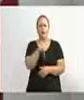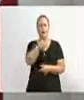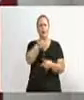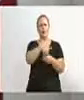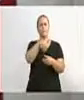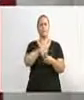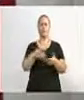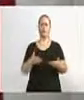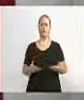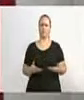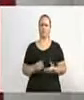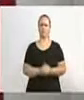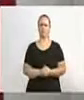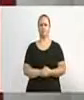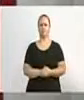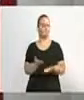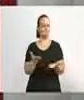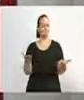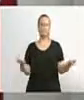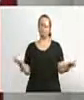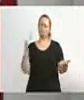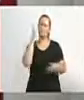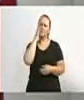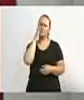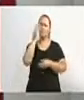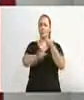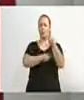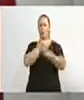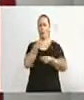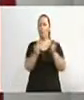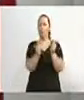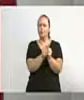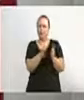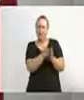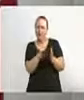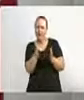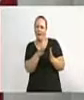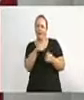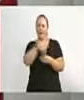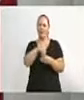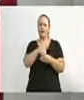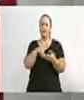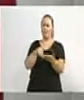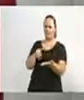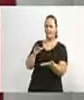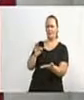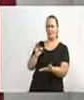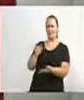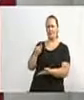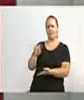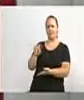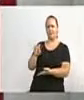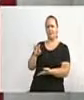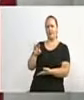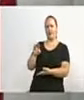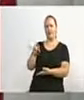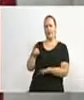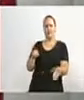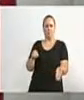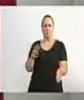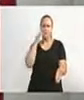nós aqui sabemos melhor do que ninguém o que é participar de uma eleição. Né, Figueiredo? Figueiredo, que já foi candidato a vereador, sabe muito bem do que